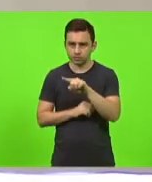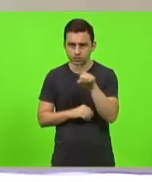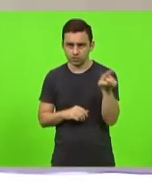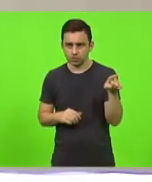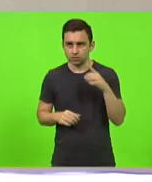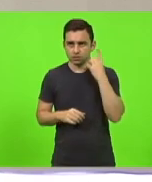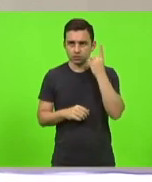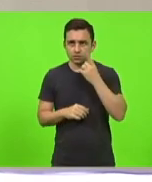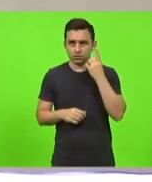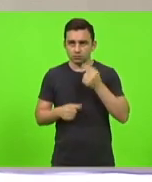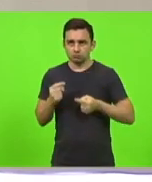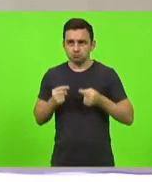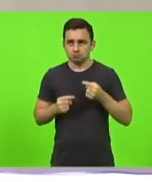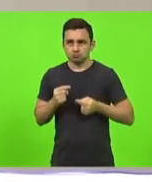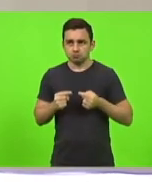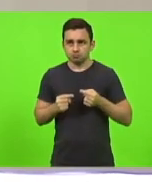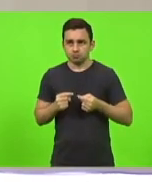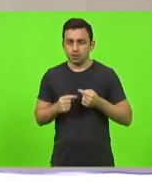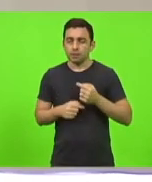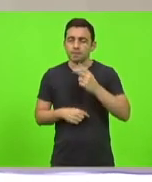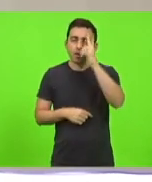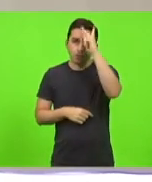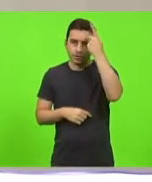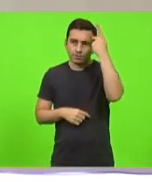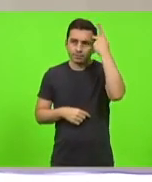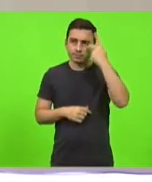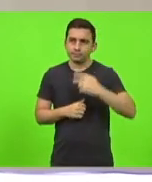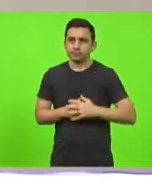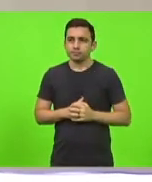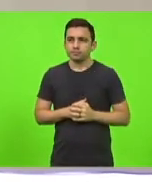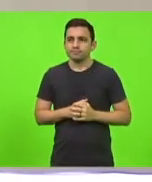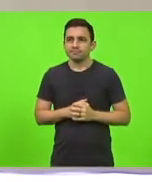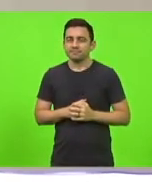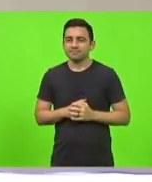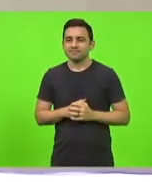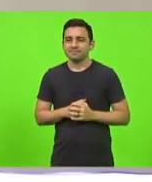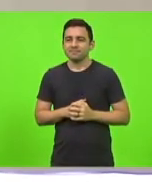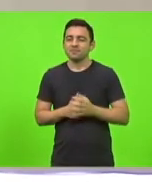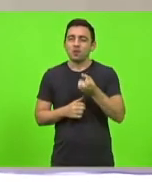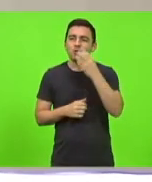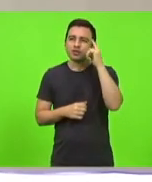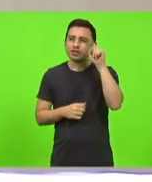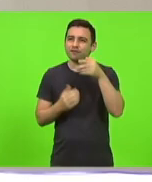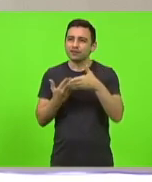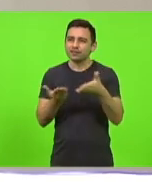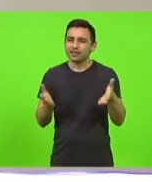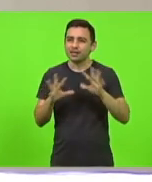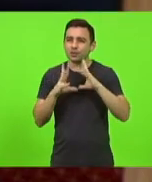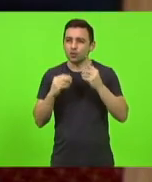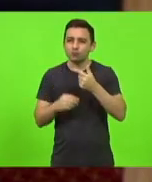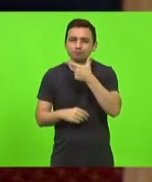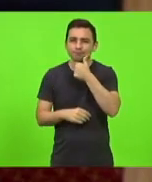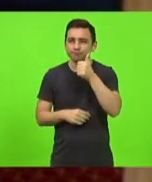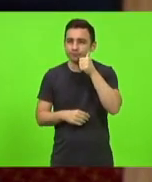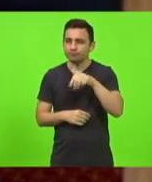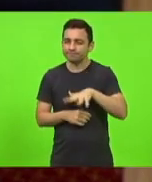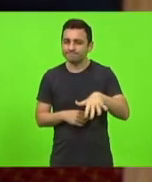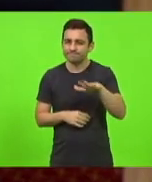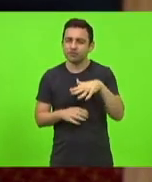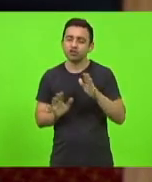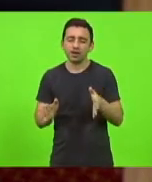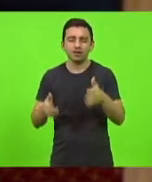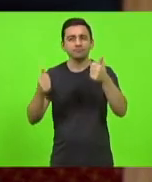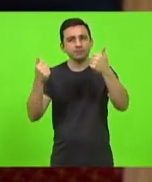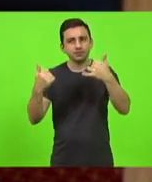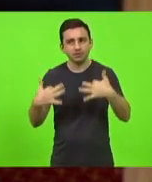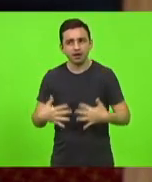fazer a discussão da matéria. Eu gostaria de fazer... Deputada Paulinha. Eu até, senhor presidente, bom dia mais uma vez a todos e todas. Eu já me manifestei um